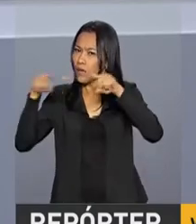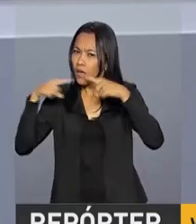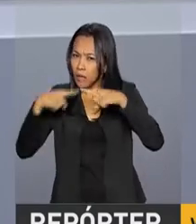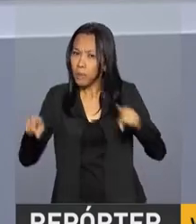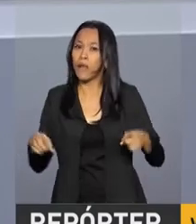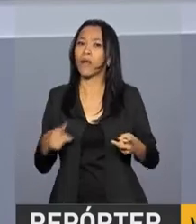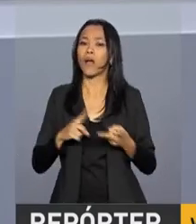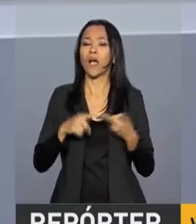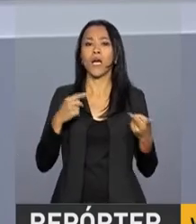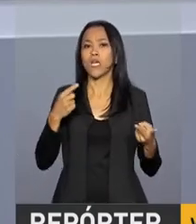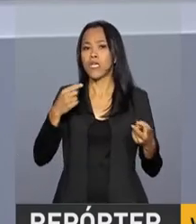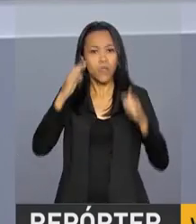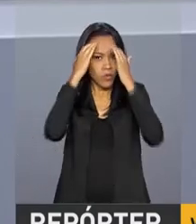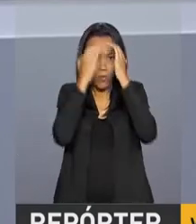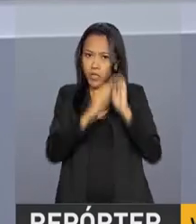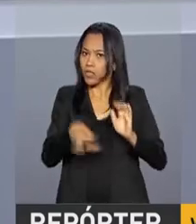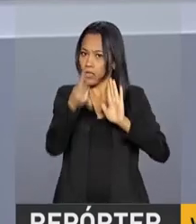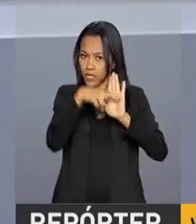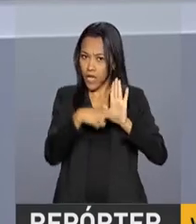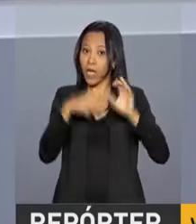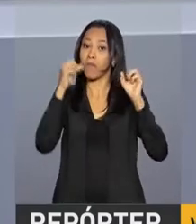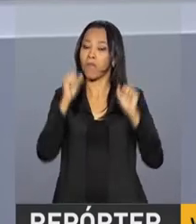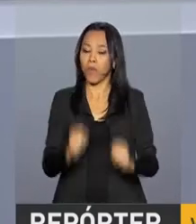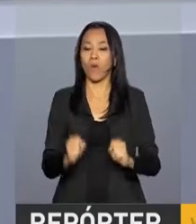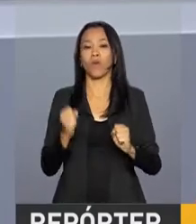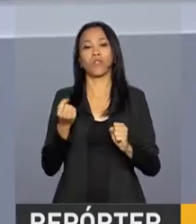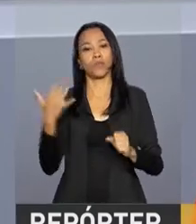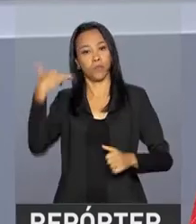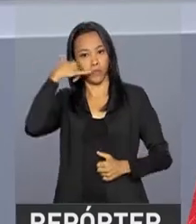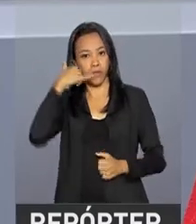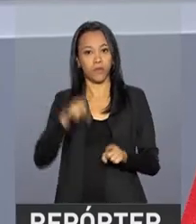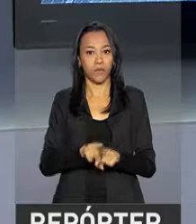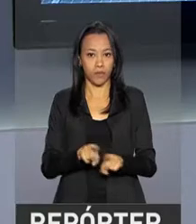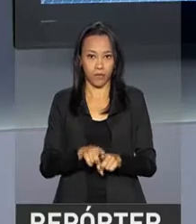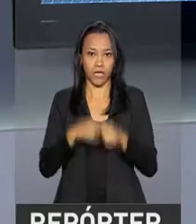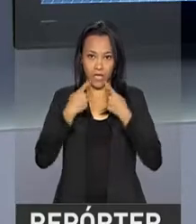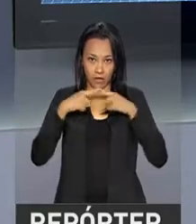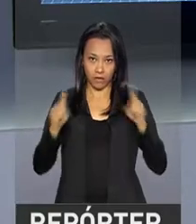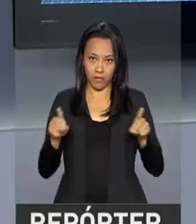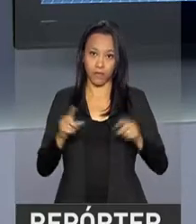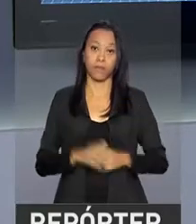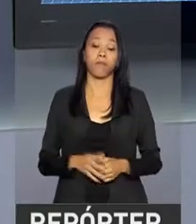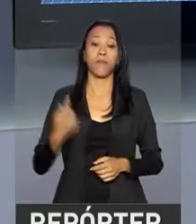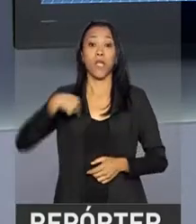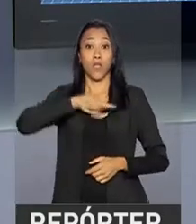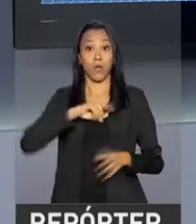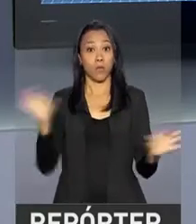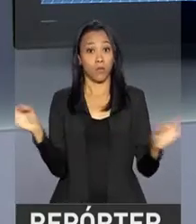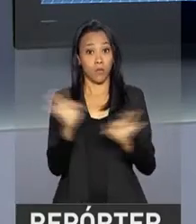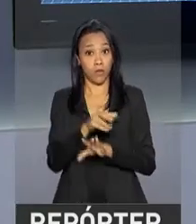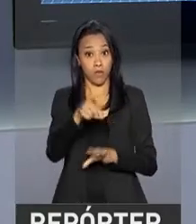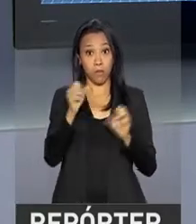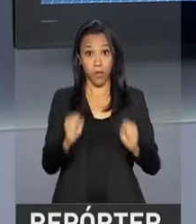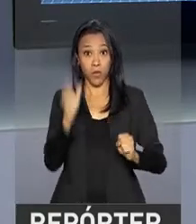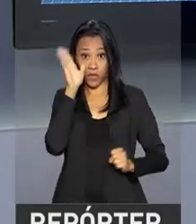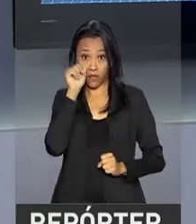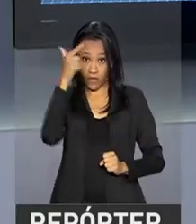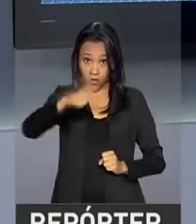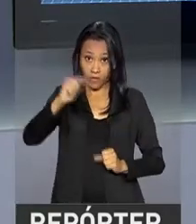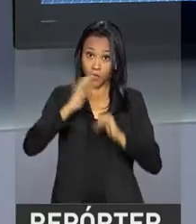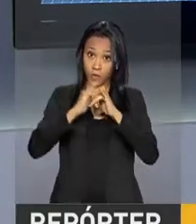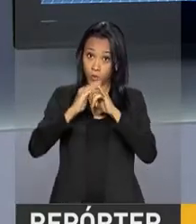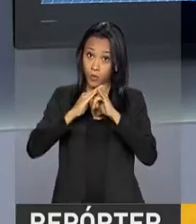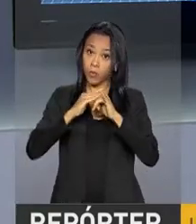também podem ser feitas pela central de atendimento da agência por telefone nós ficamos por aqui você pode rever as reportagens no